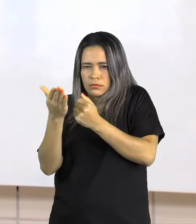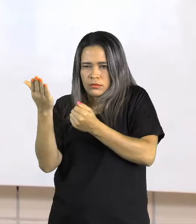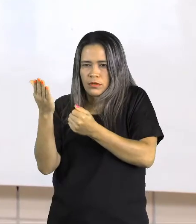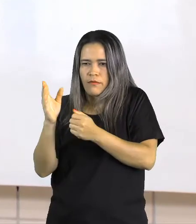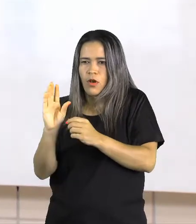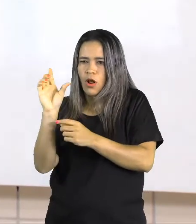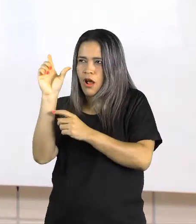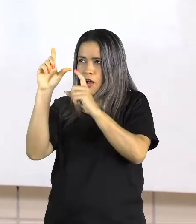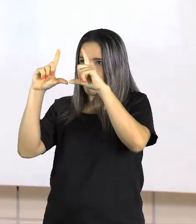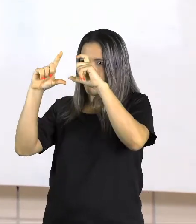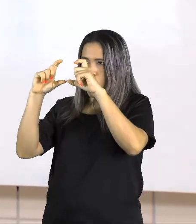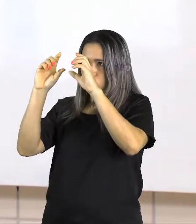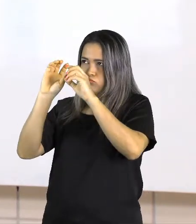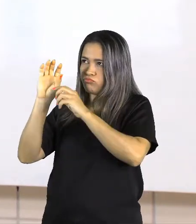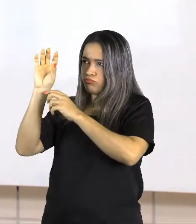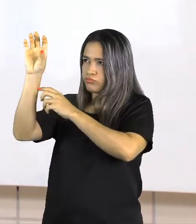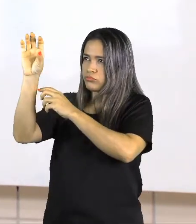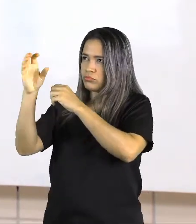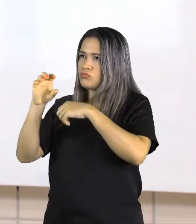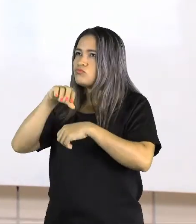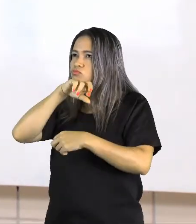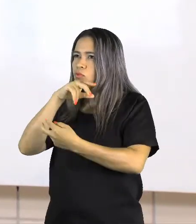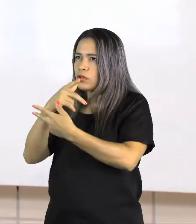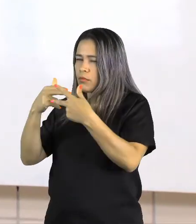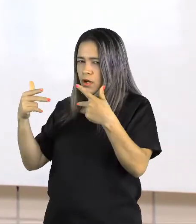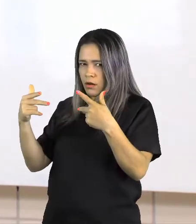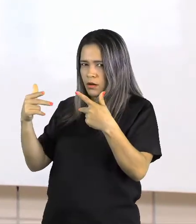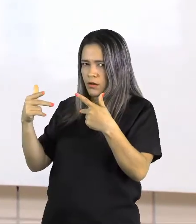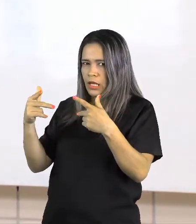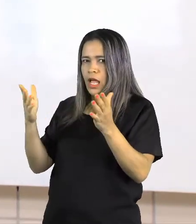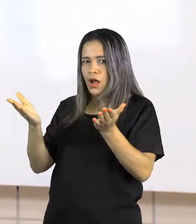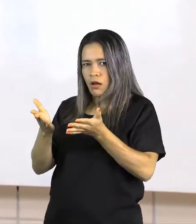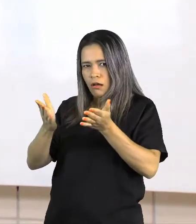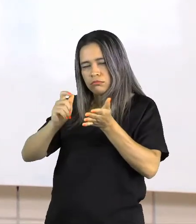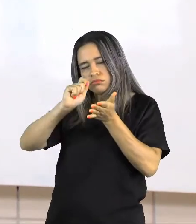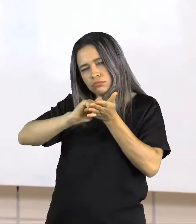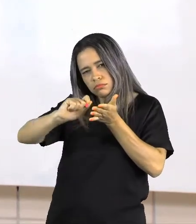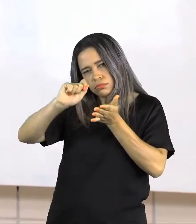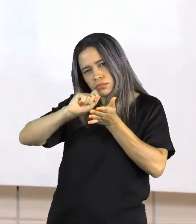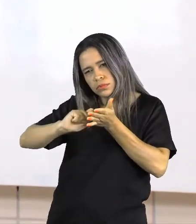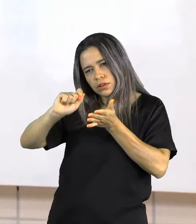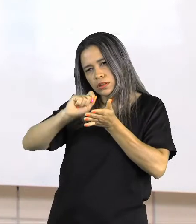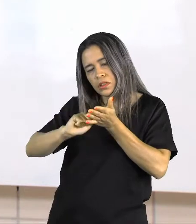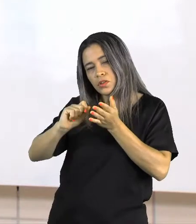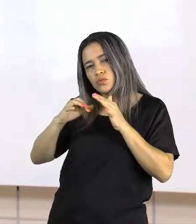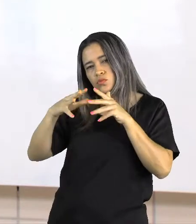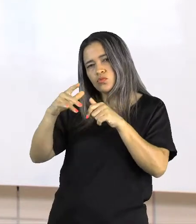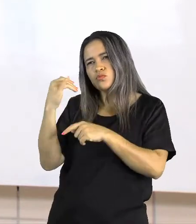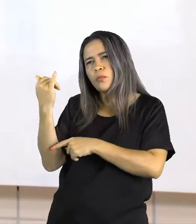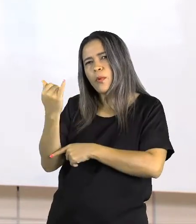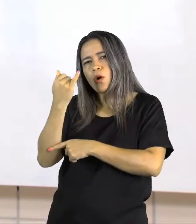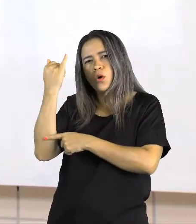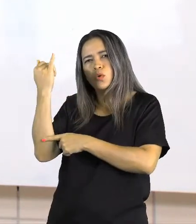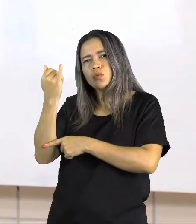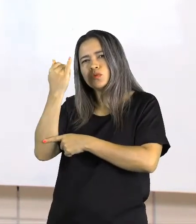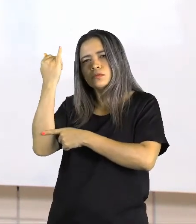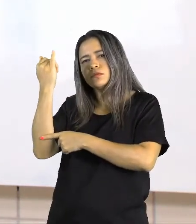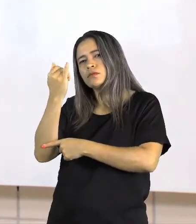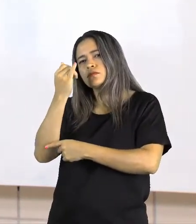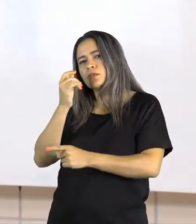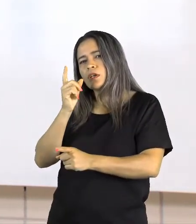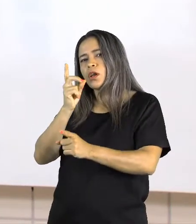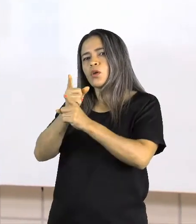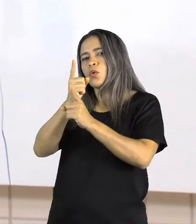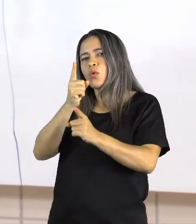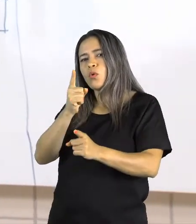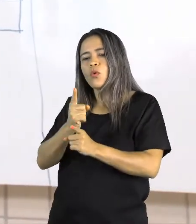do animal e escrever aqui as coisas importantes sobre aquilo